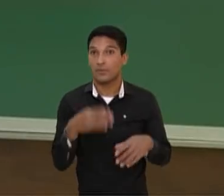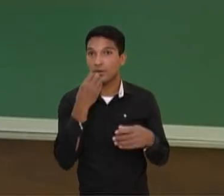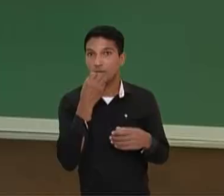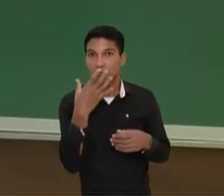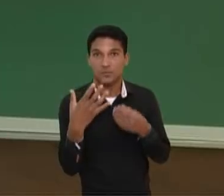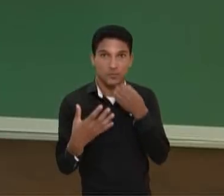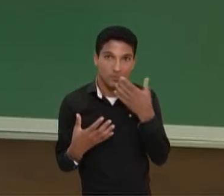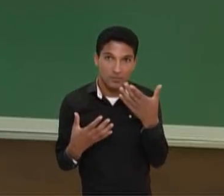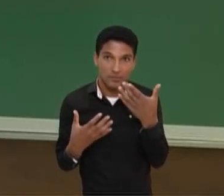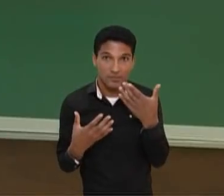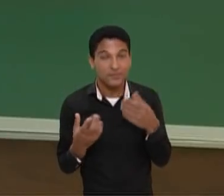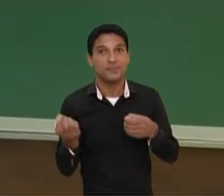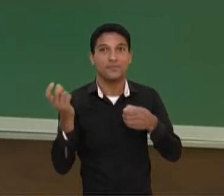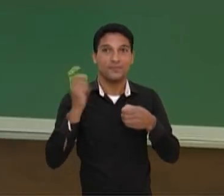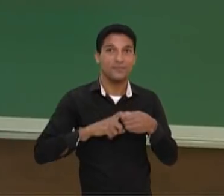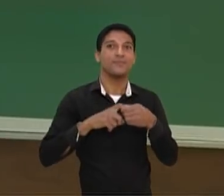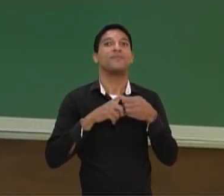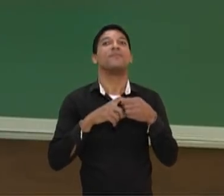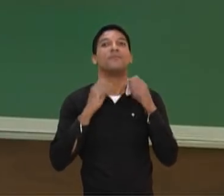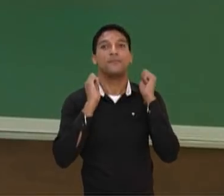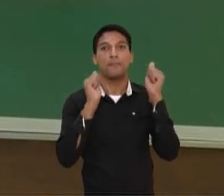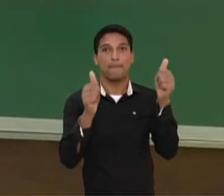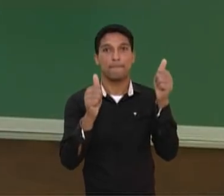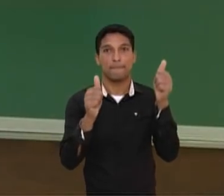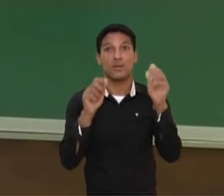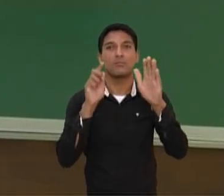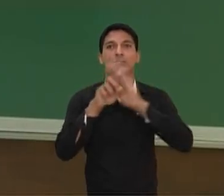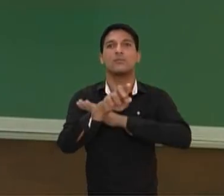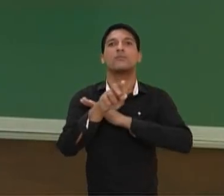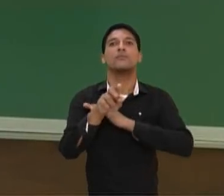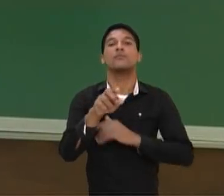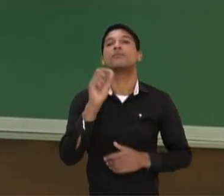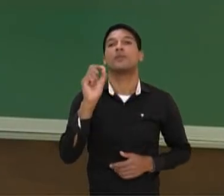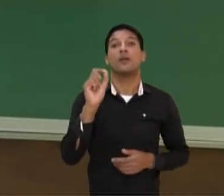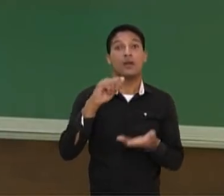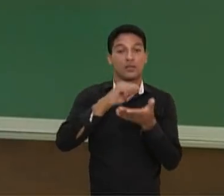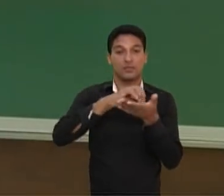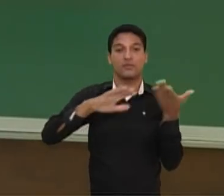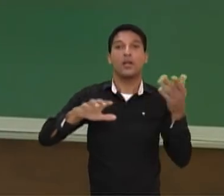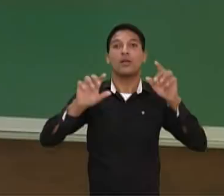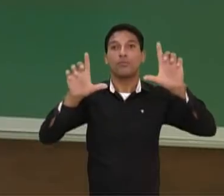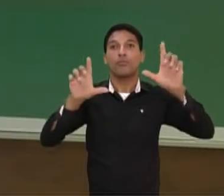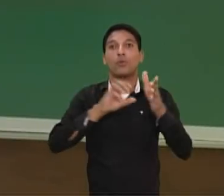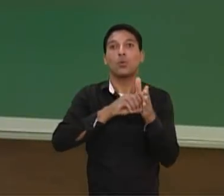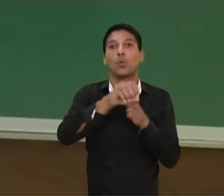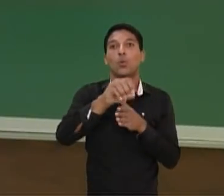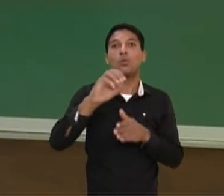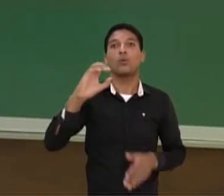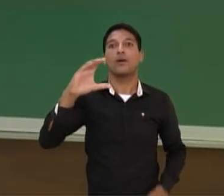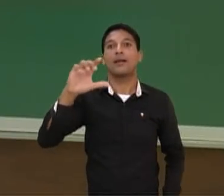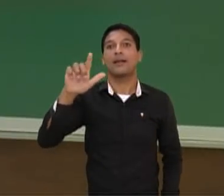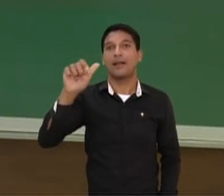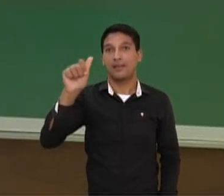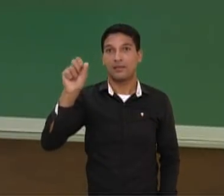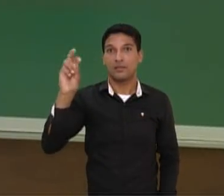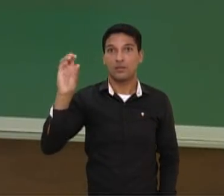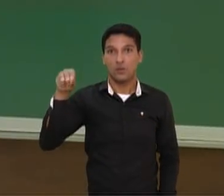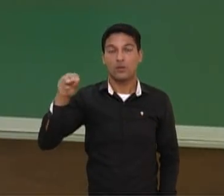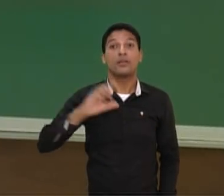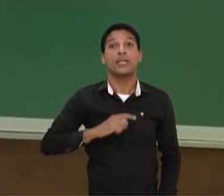Muito bem, estamos de volta. A pergunta era, nas atividades do Classroom que tem 2 questões com 4